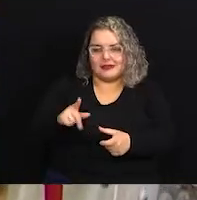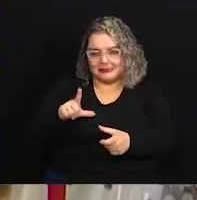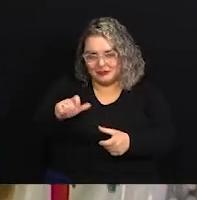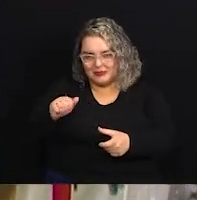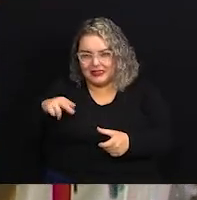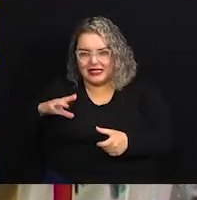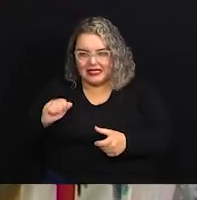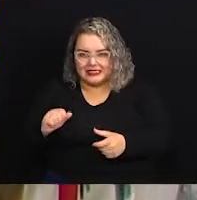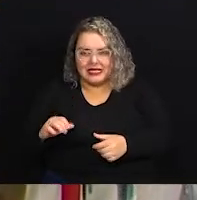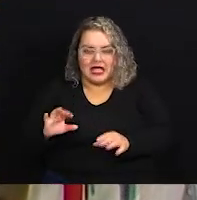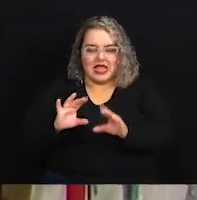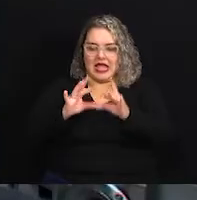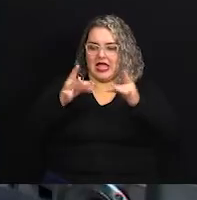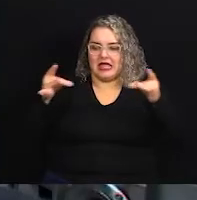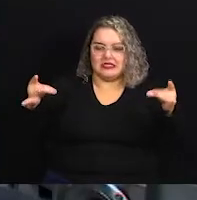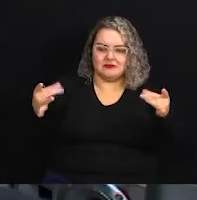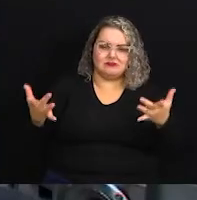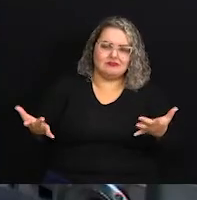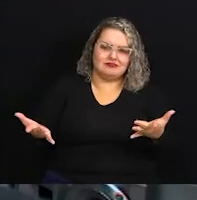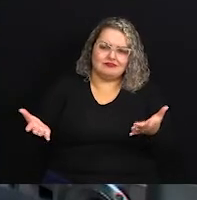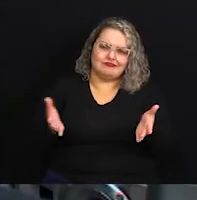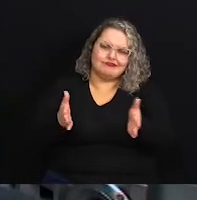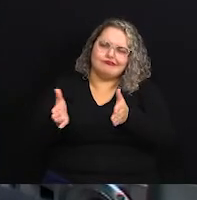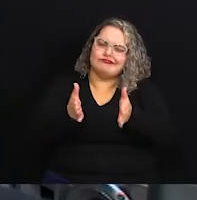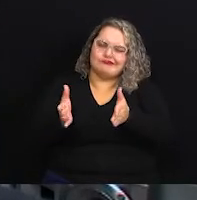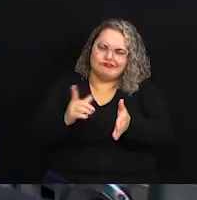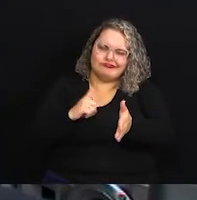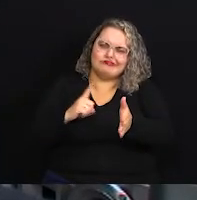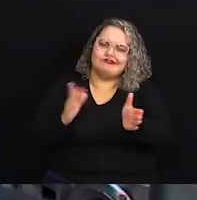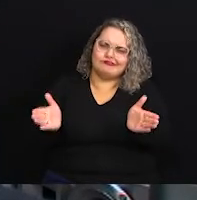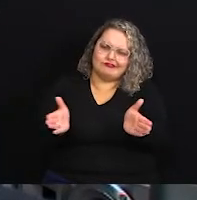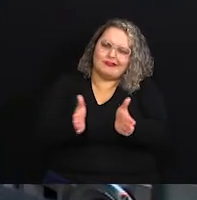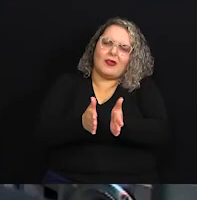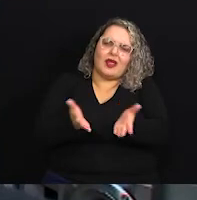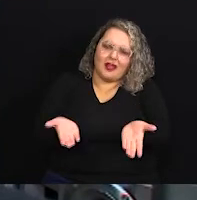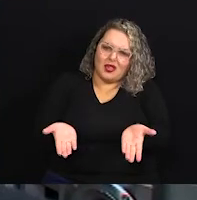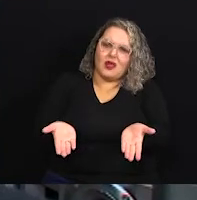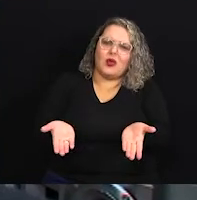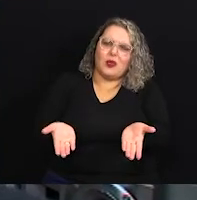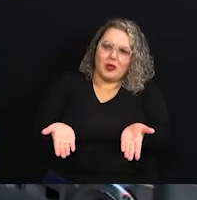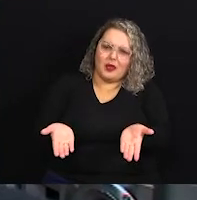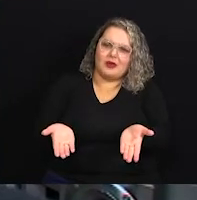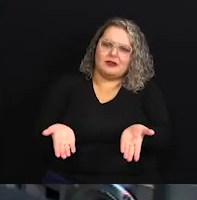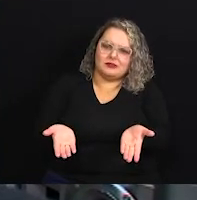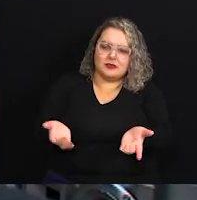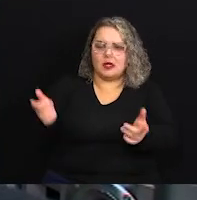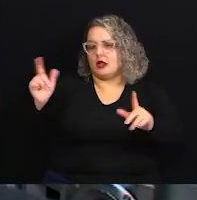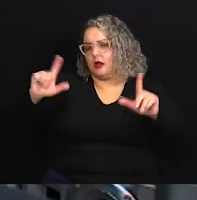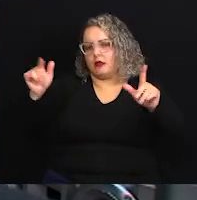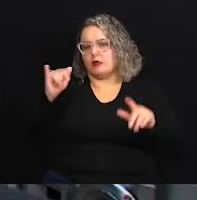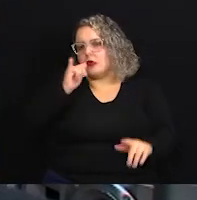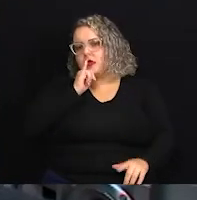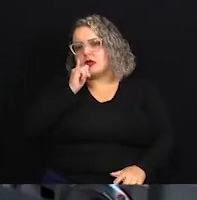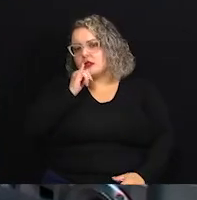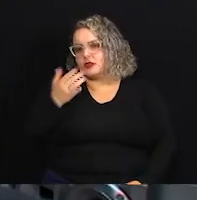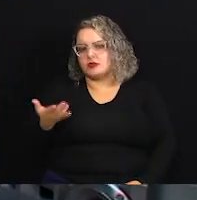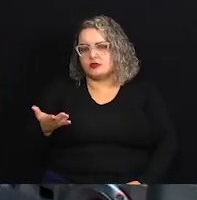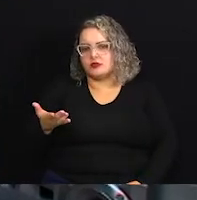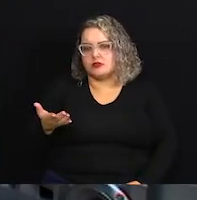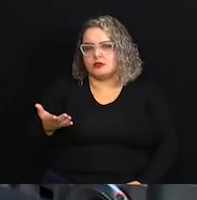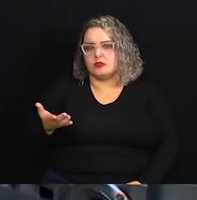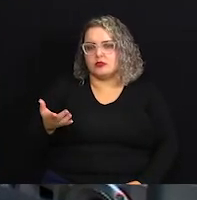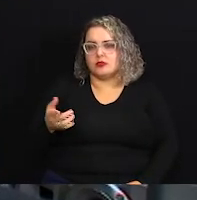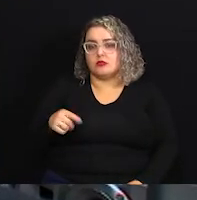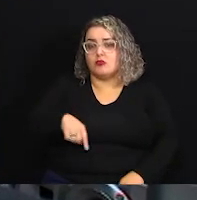que tem dentro, tela, tudo, é meio com prazo de validade, sabe? Então, televisor, por exemplo, hoje em